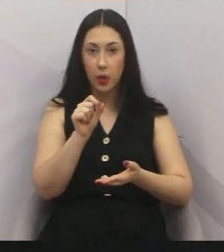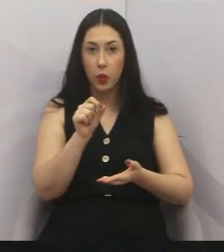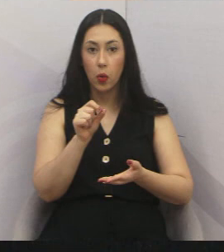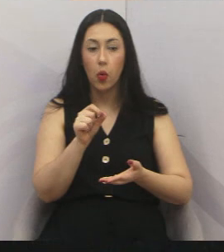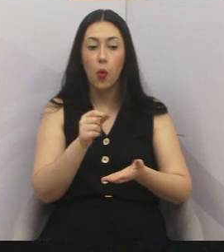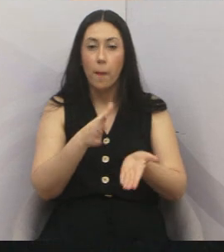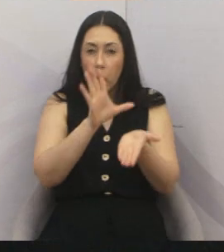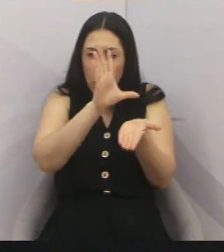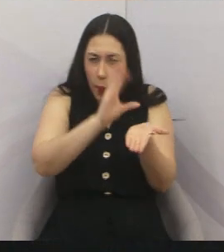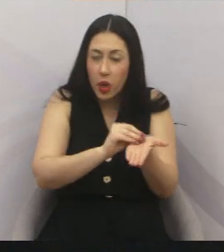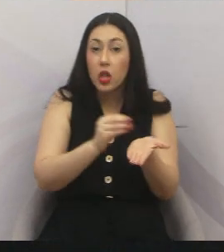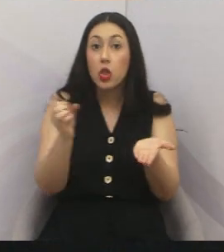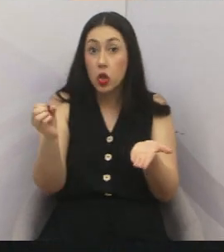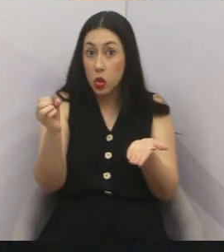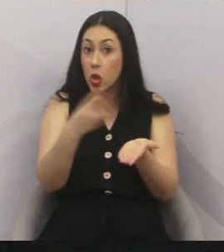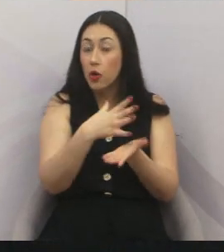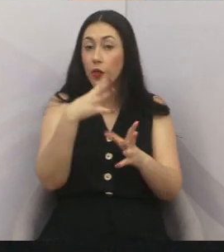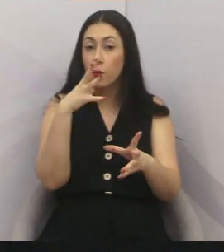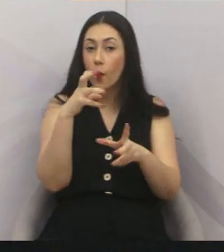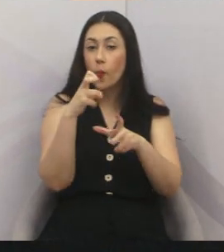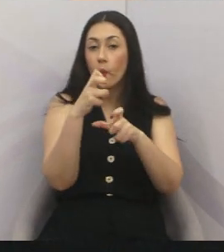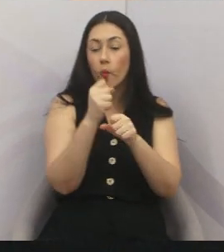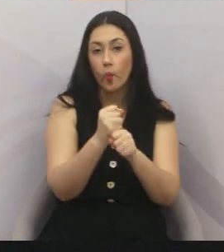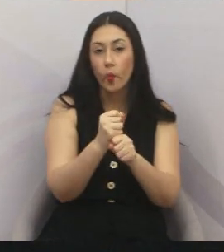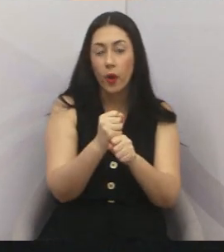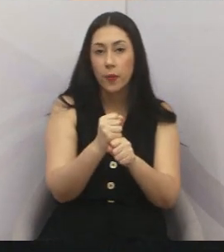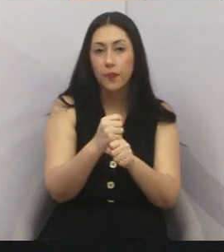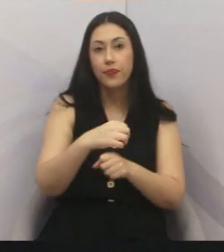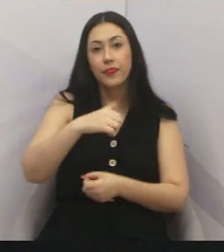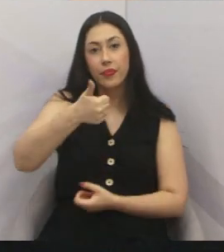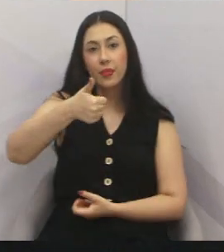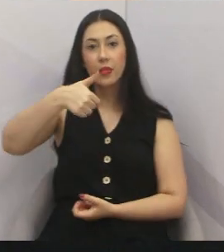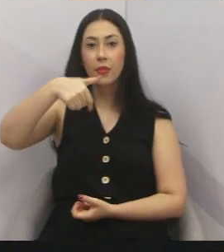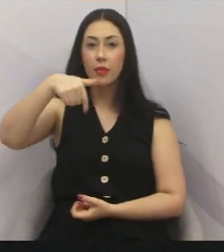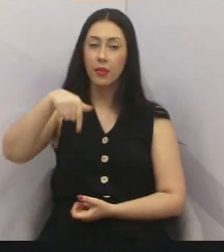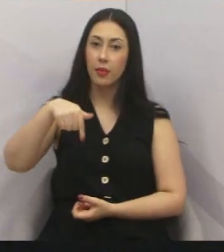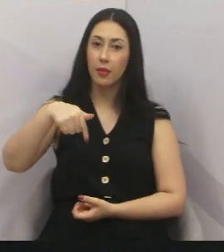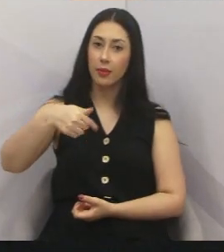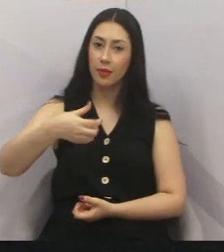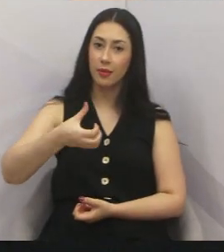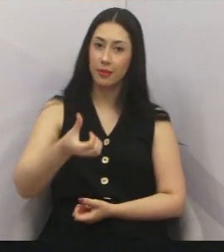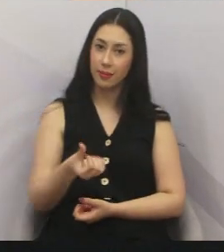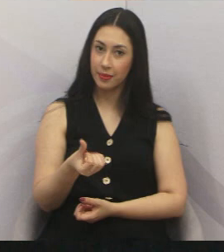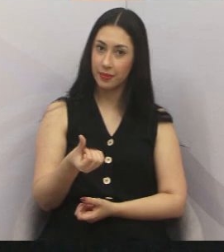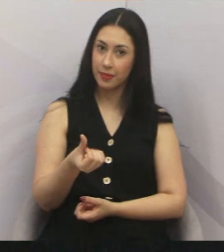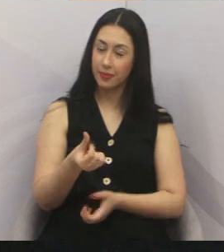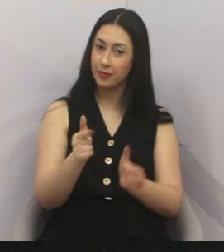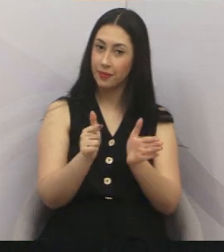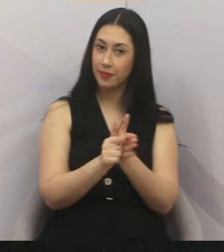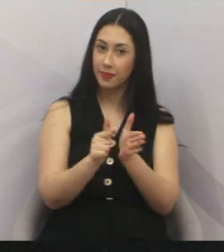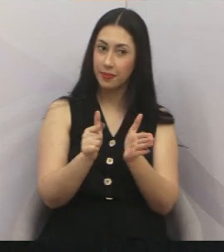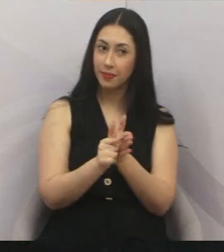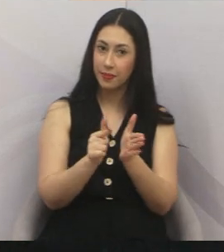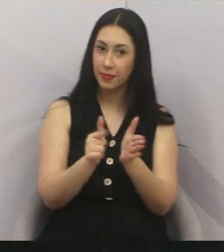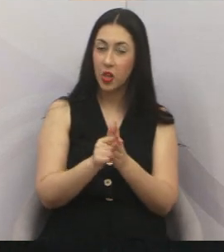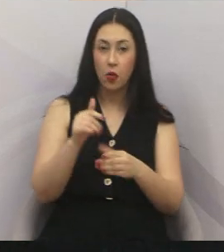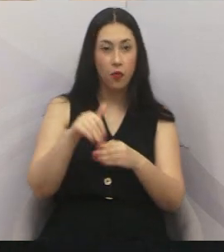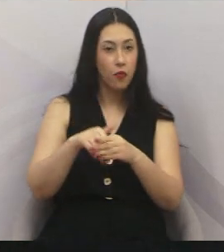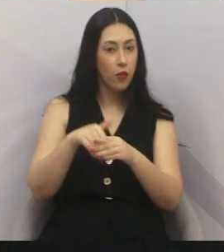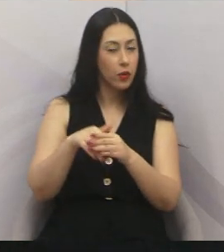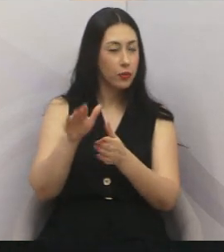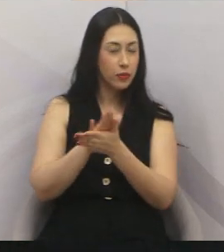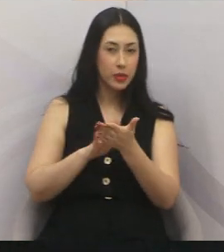urna, contabilizando a quantia de 176 cédulas sem